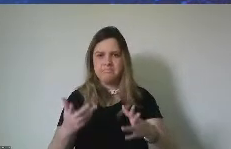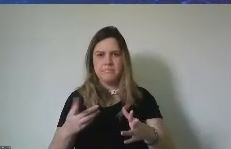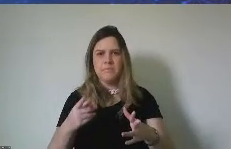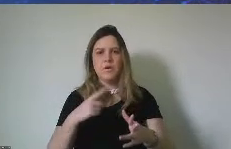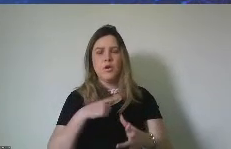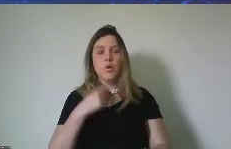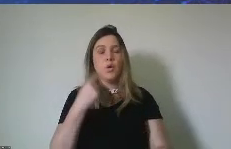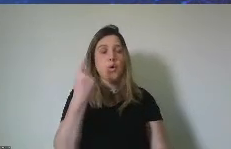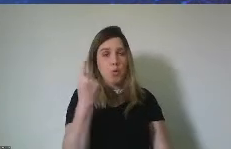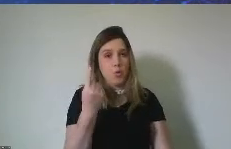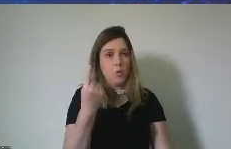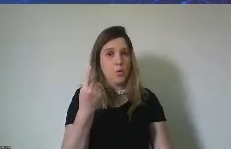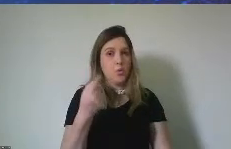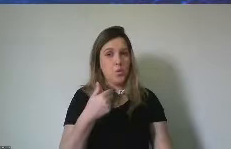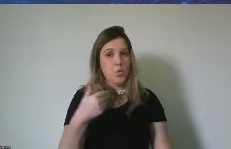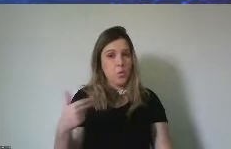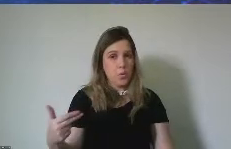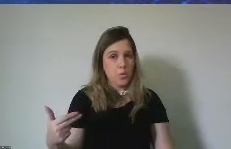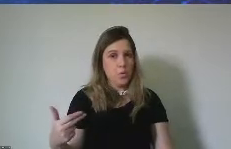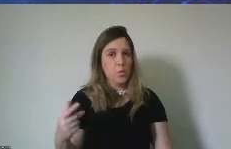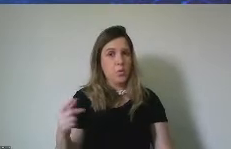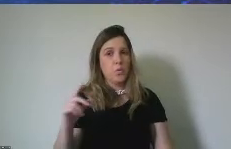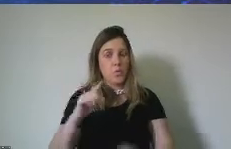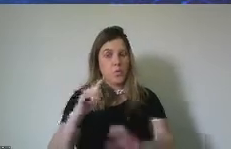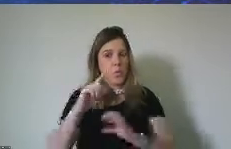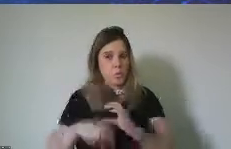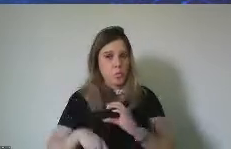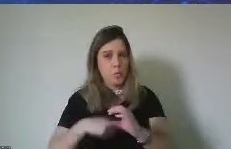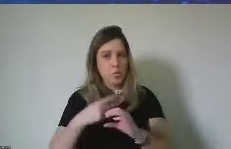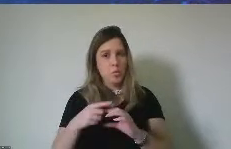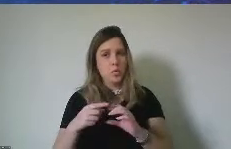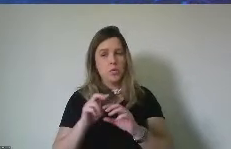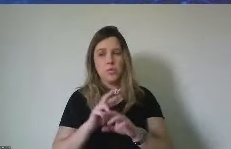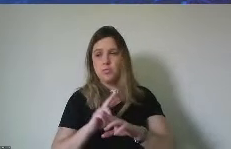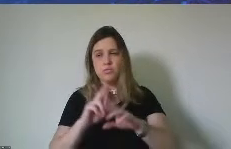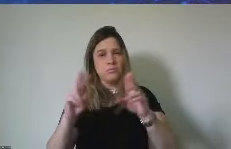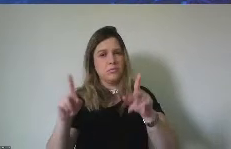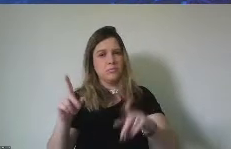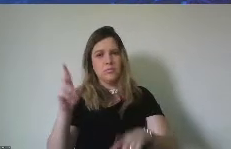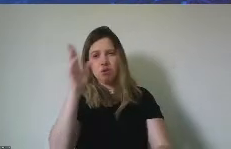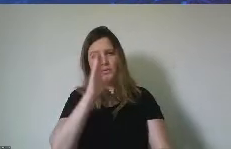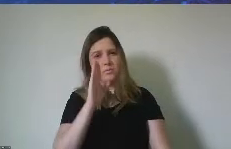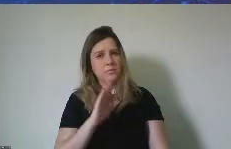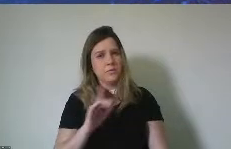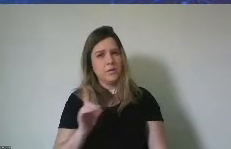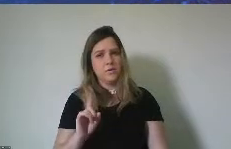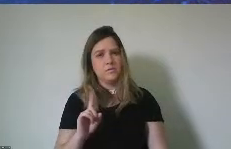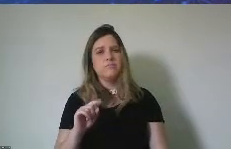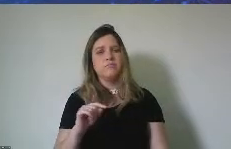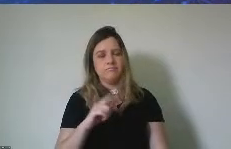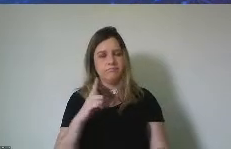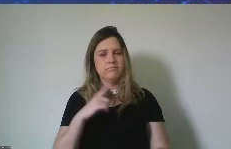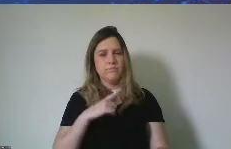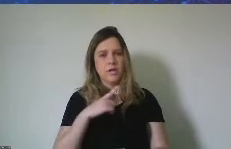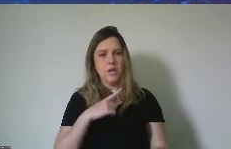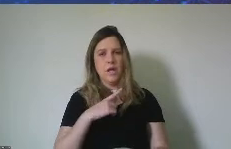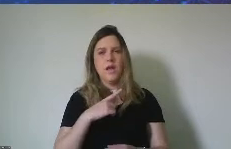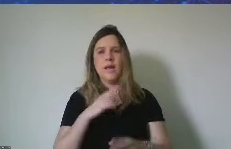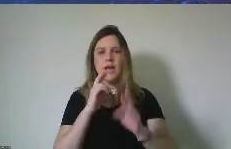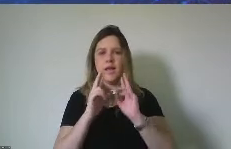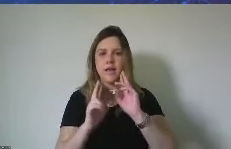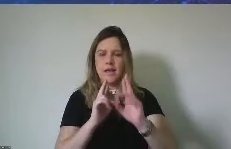que é óleo coffee shop demanda no mundo pessoa e não será diferente no Brasil é transmissão como vocês sabem